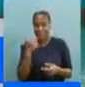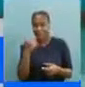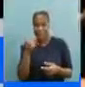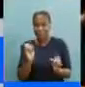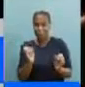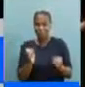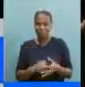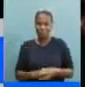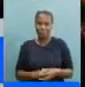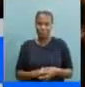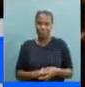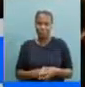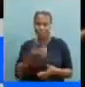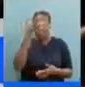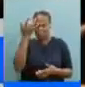nelas.